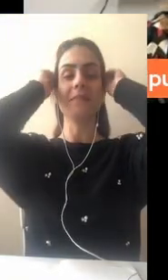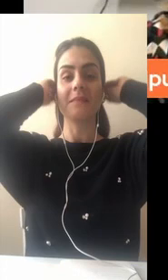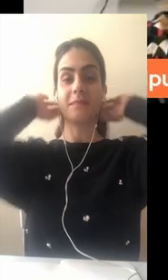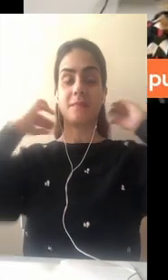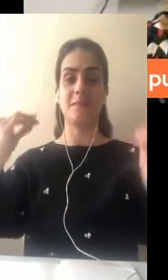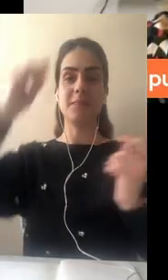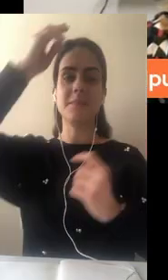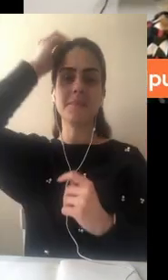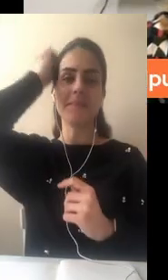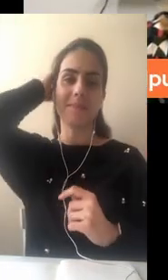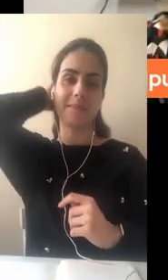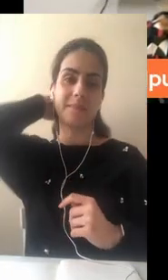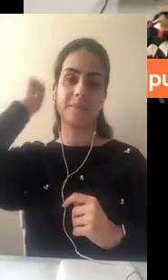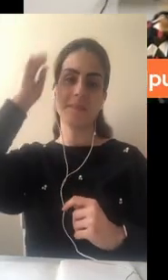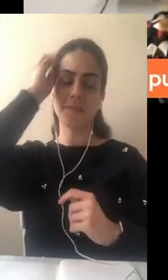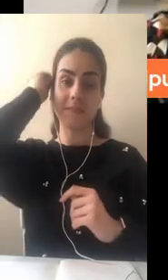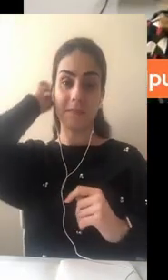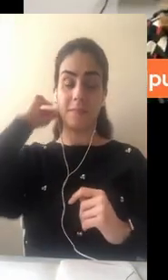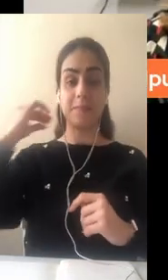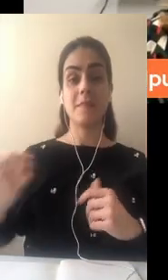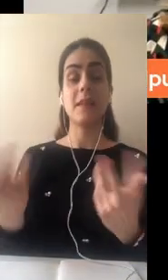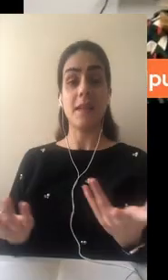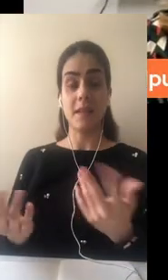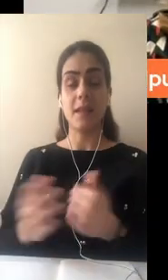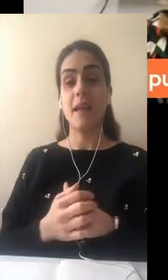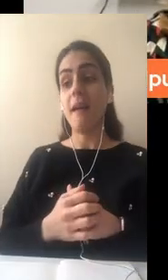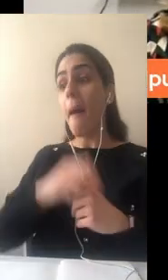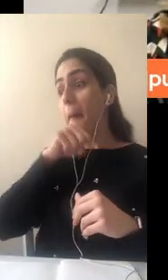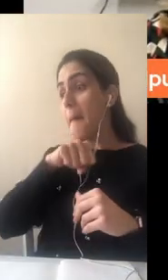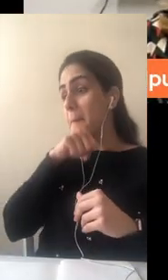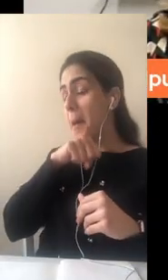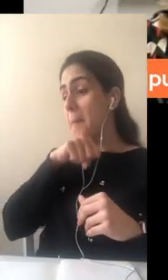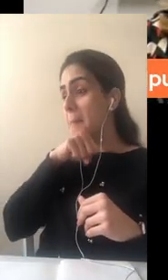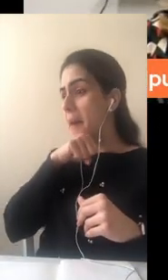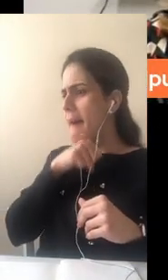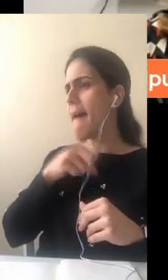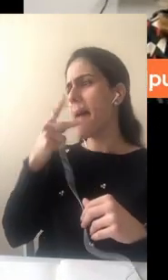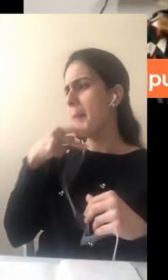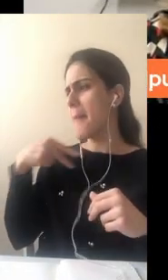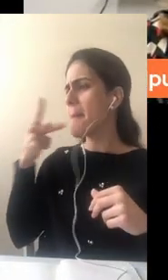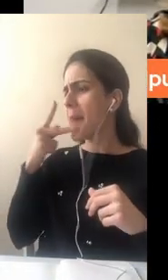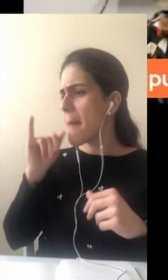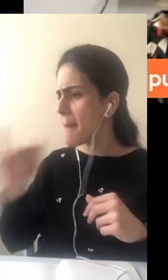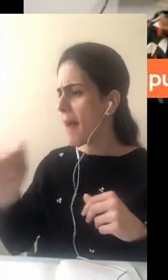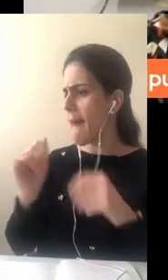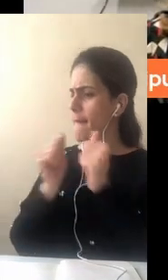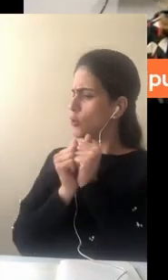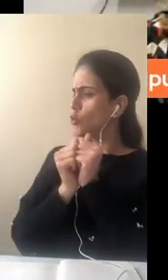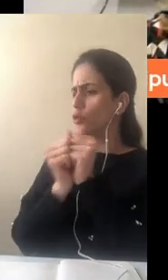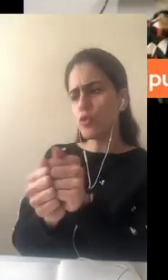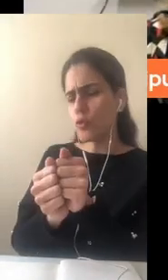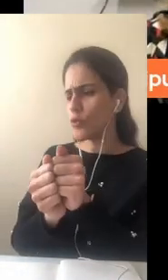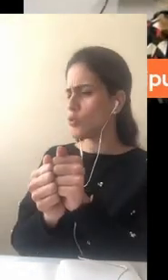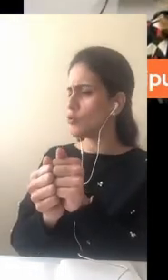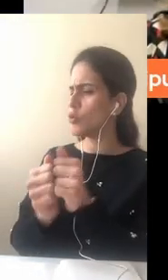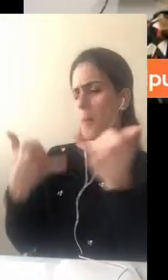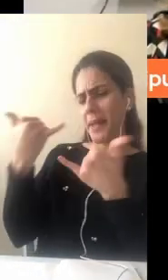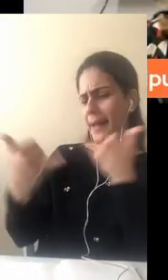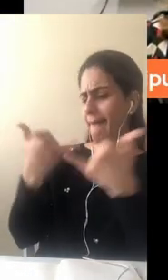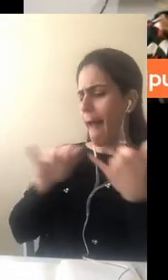Tem tantas estratégias, né? Bom, que delícia. Dia não manda. A gente pode Naquele dia não